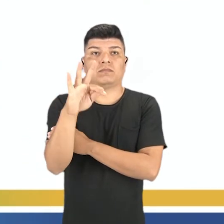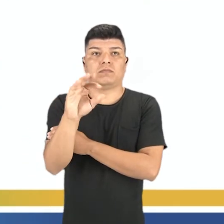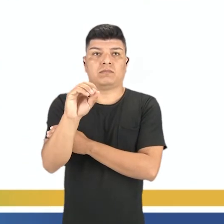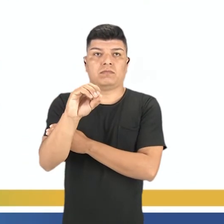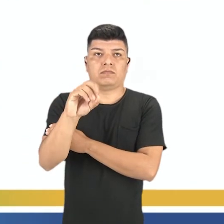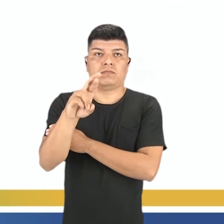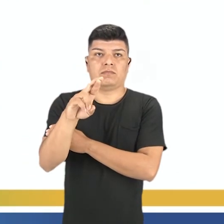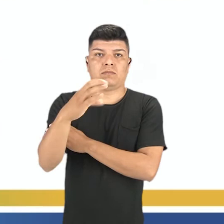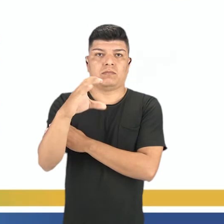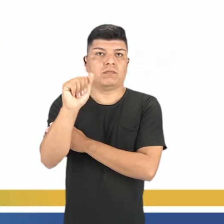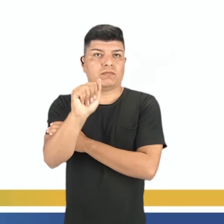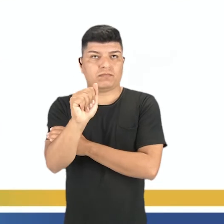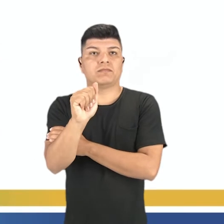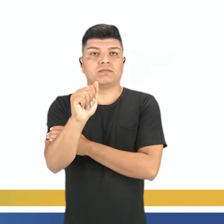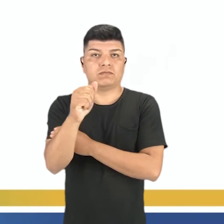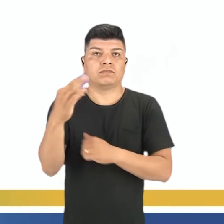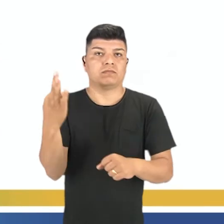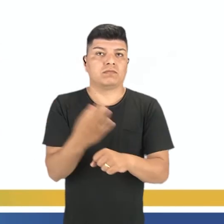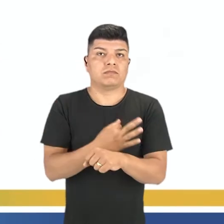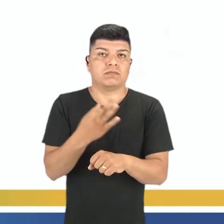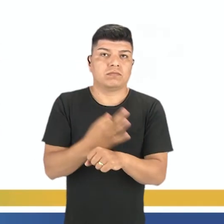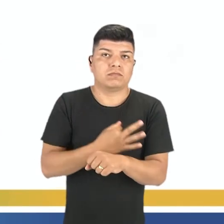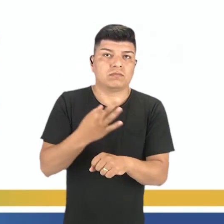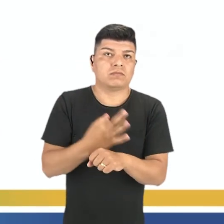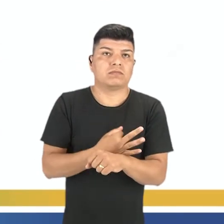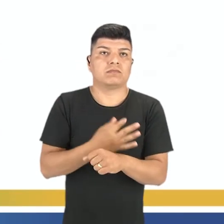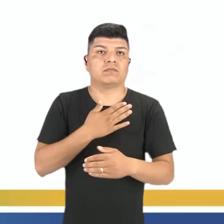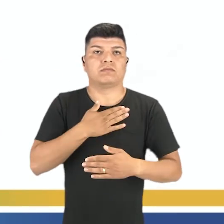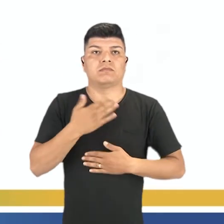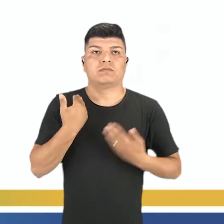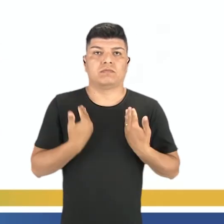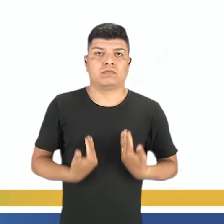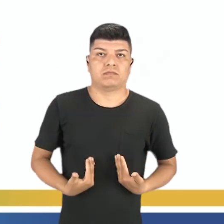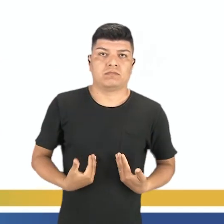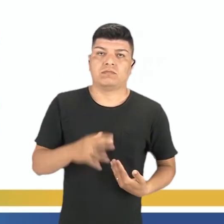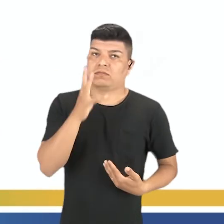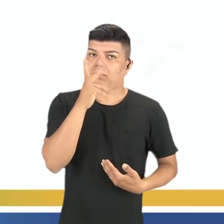do organismo, no que se diz respeito à performance de força de longa duração.